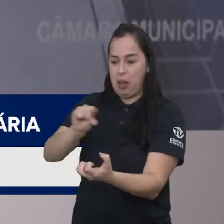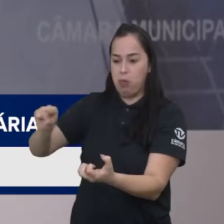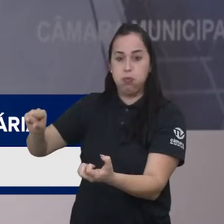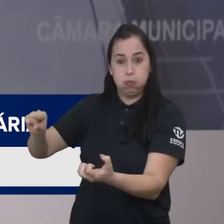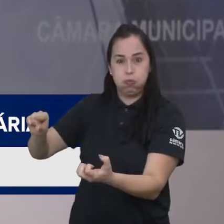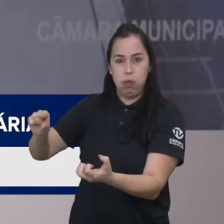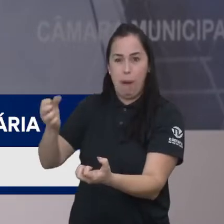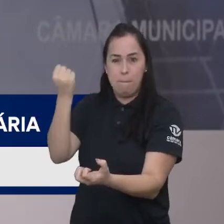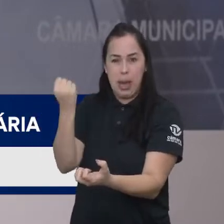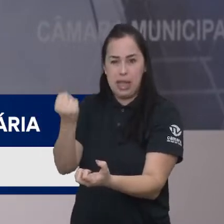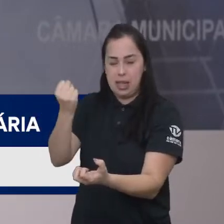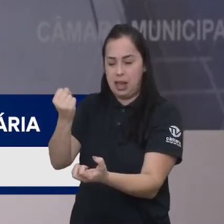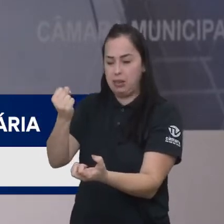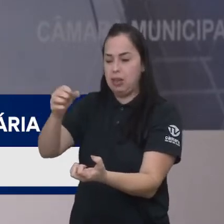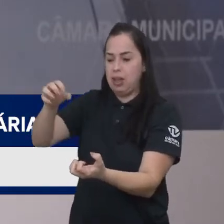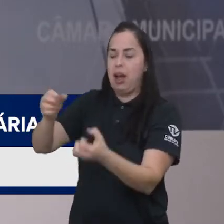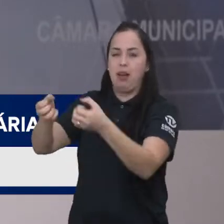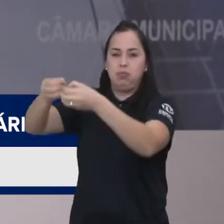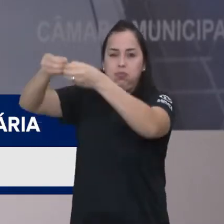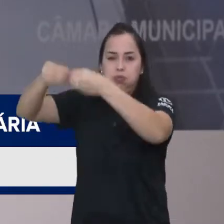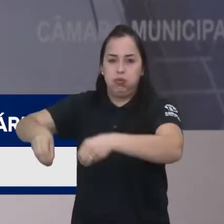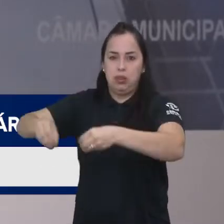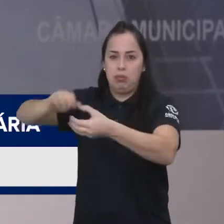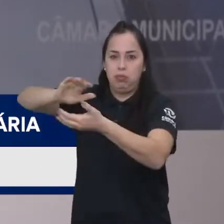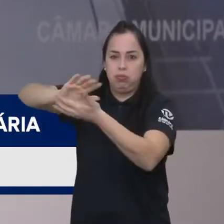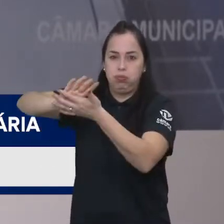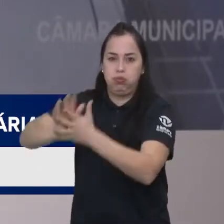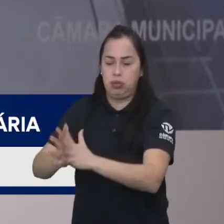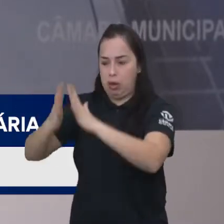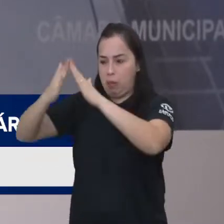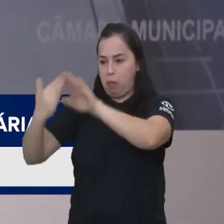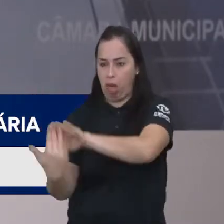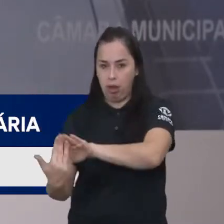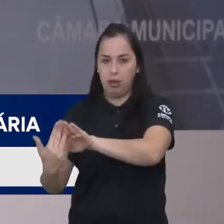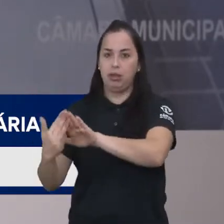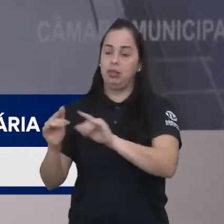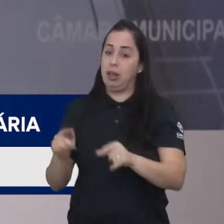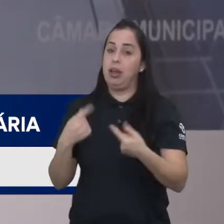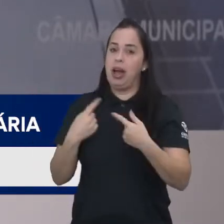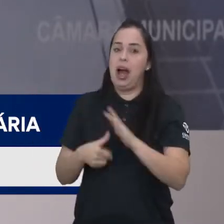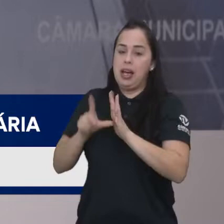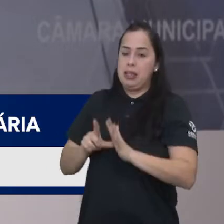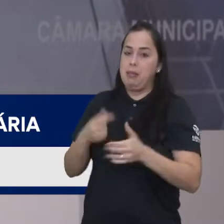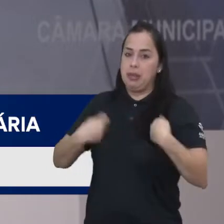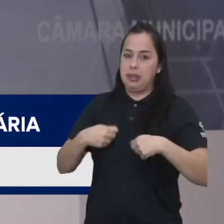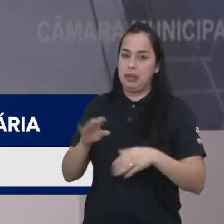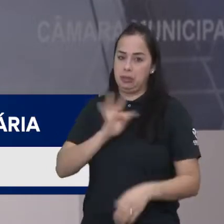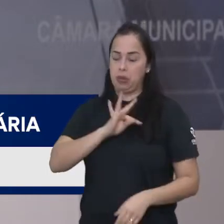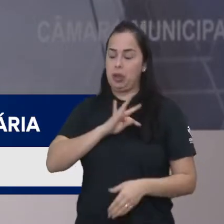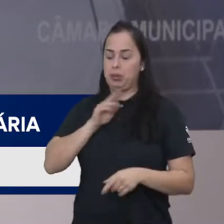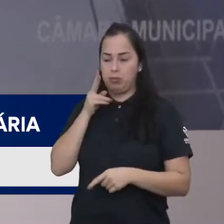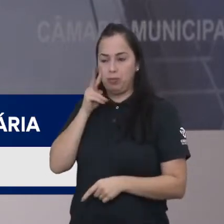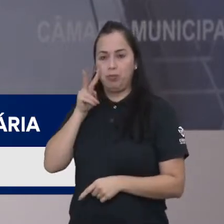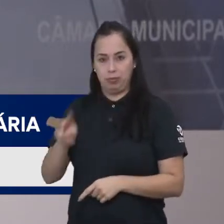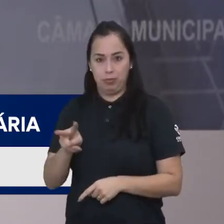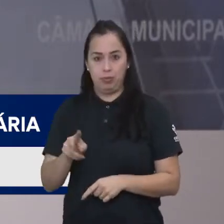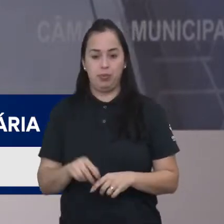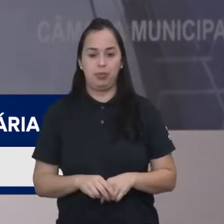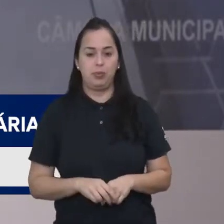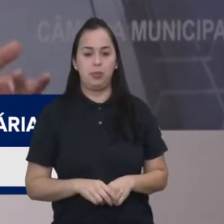aumenta. Então, assim, existe muita questão que a gente precisa de uma assistência técnica também. Bom, em